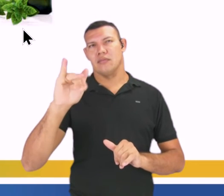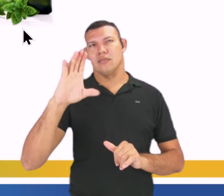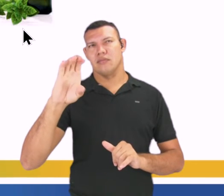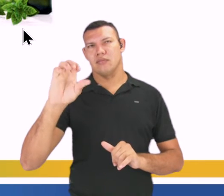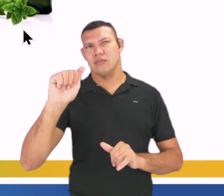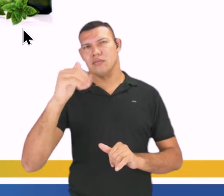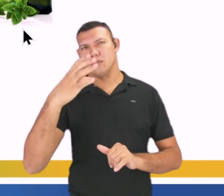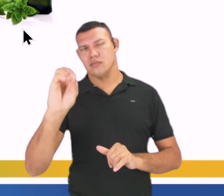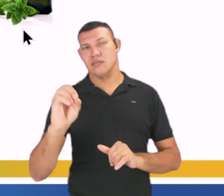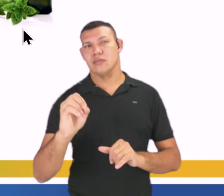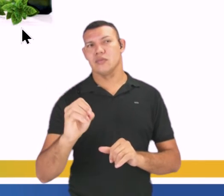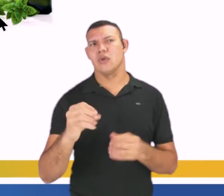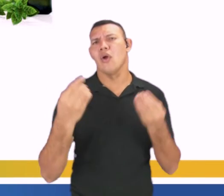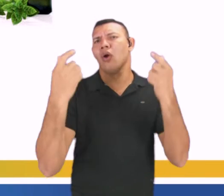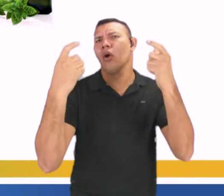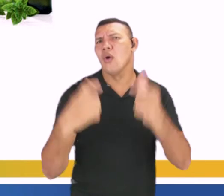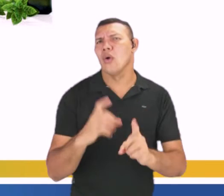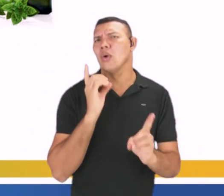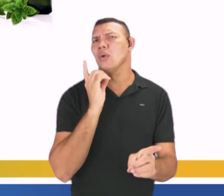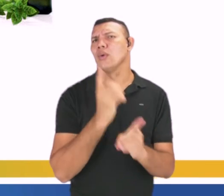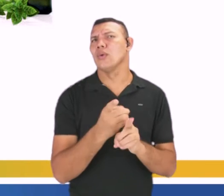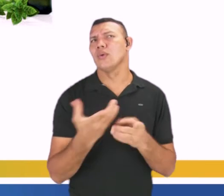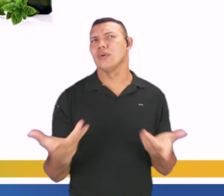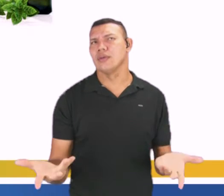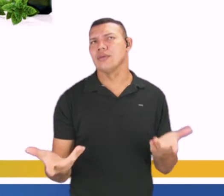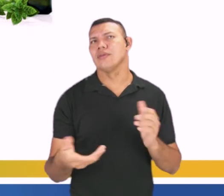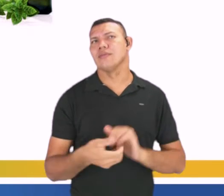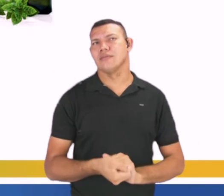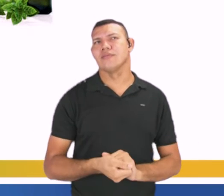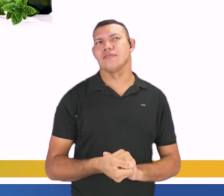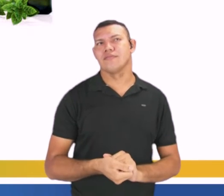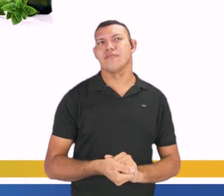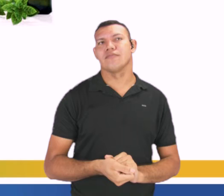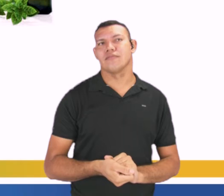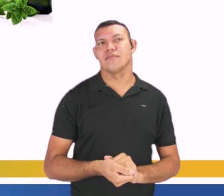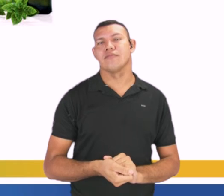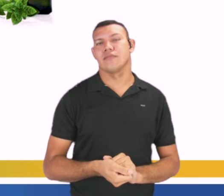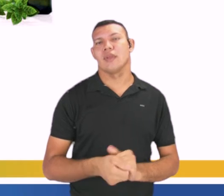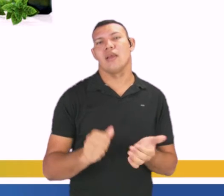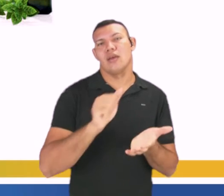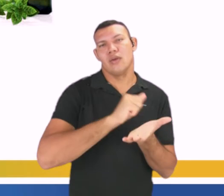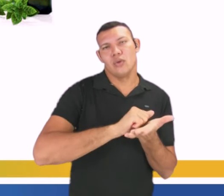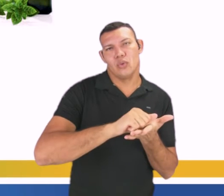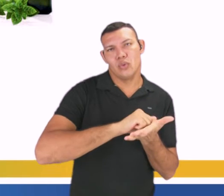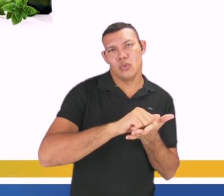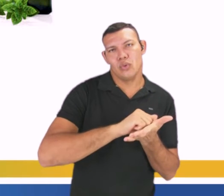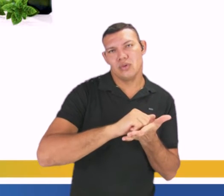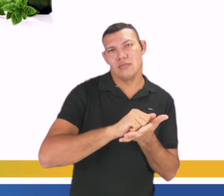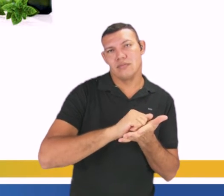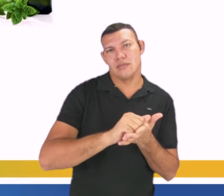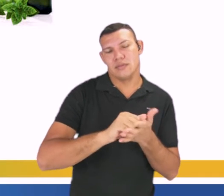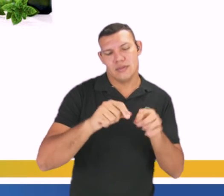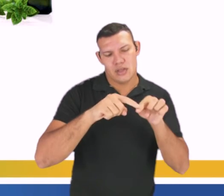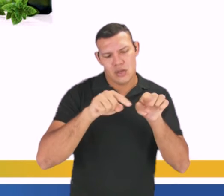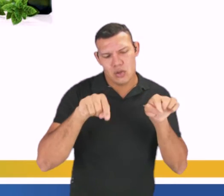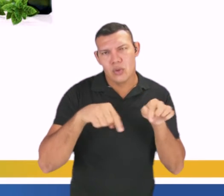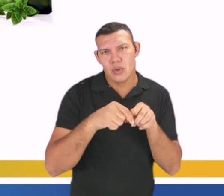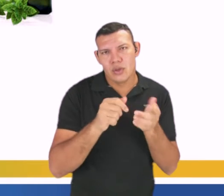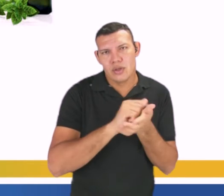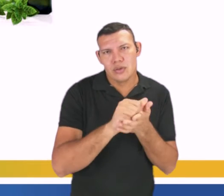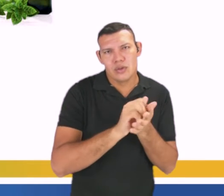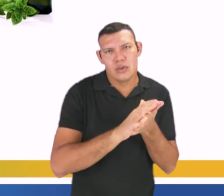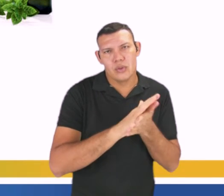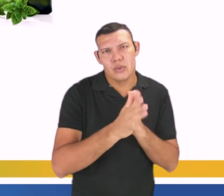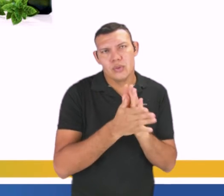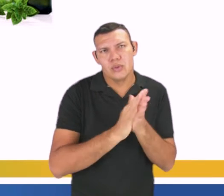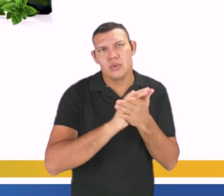a gente encontra essas reações? Na esterificação, reação de saponificação do sabão, a formação do sabão, e